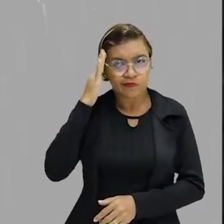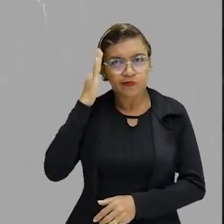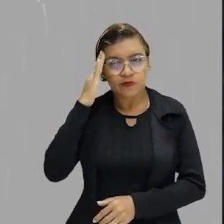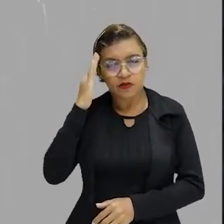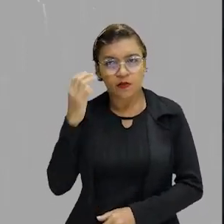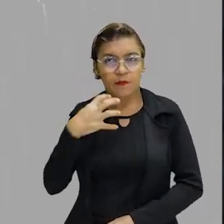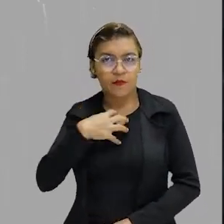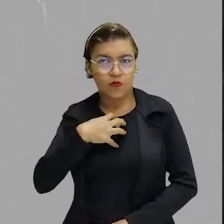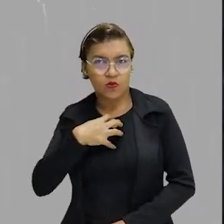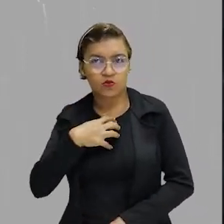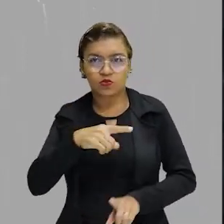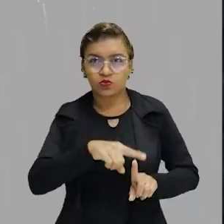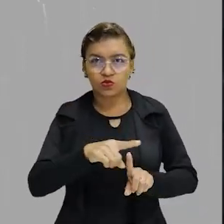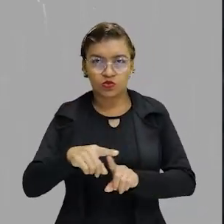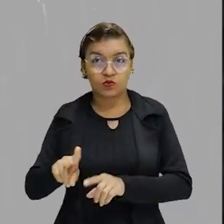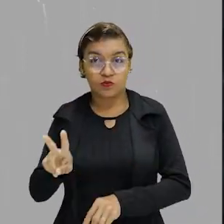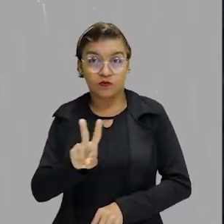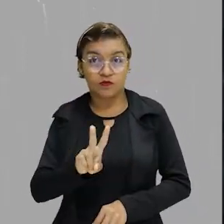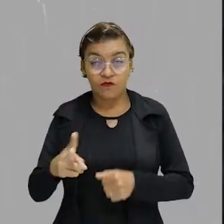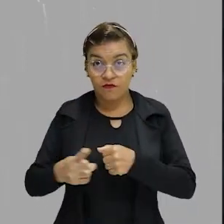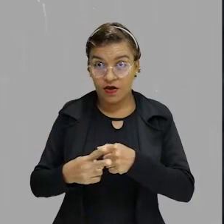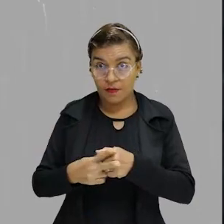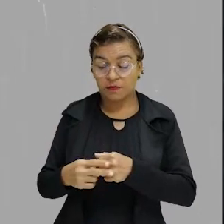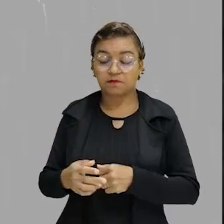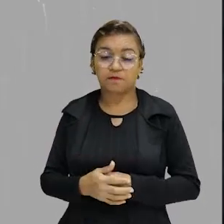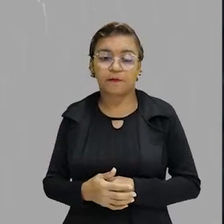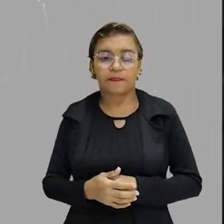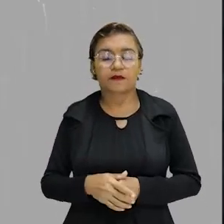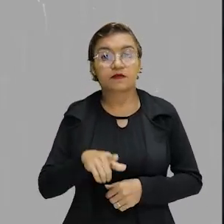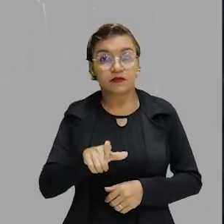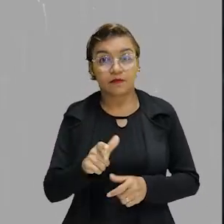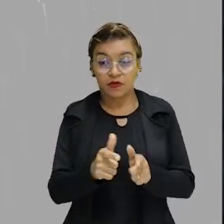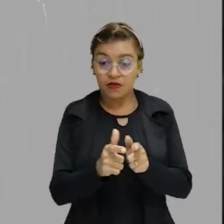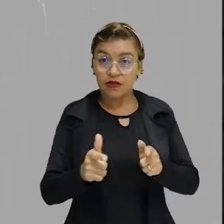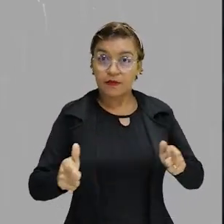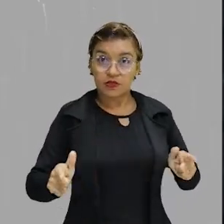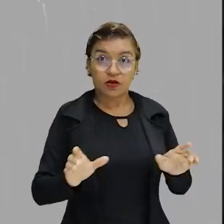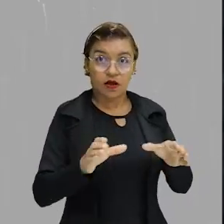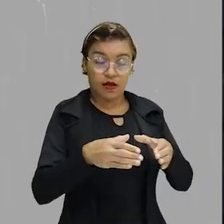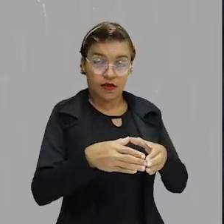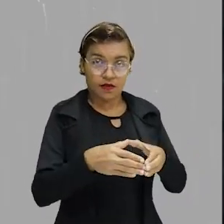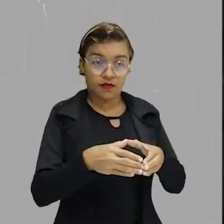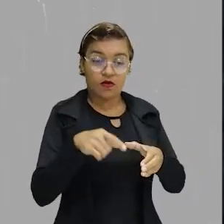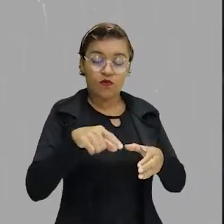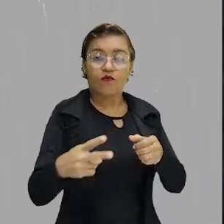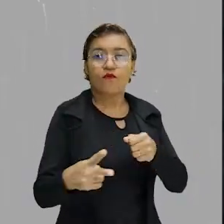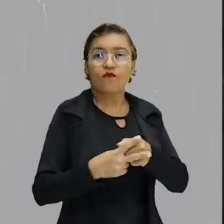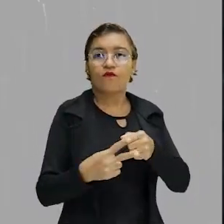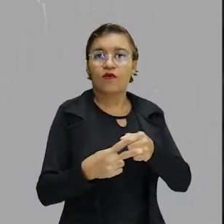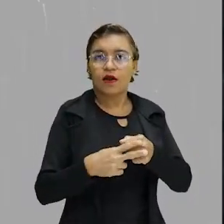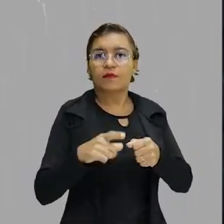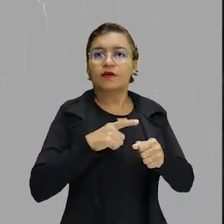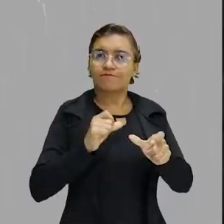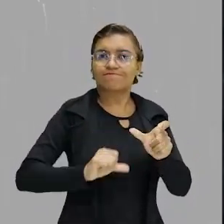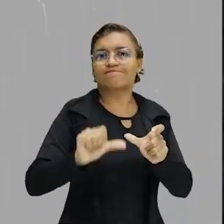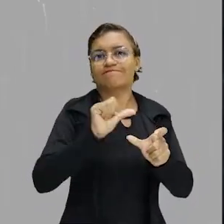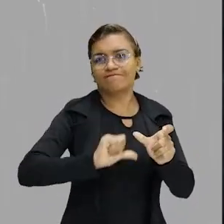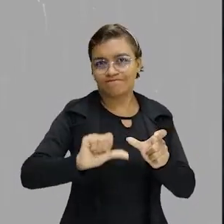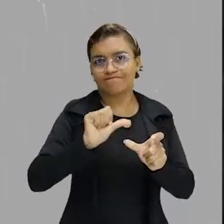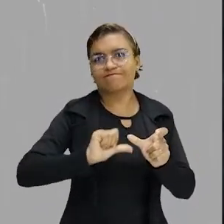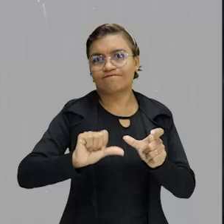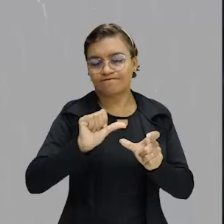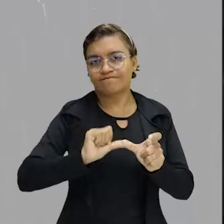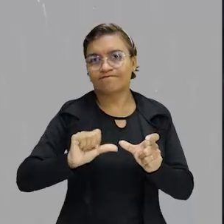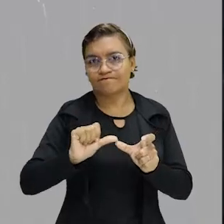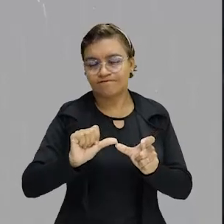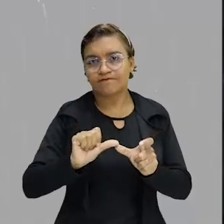dos verbos. Vocês sabem que dentro de todas as 10 classes gramaticais, o verbo é a que possui mais flexões.